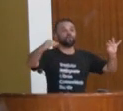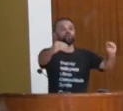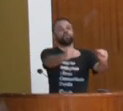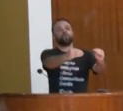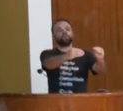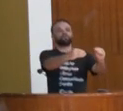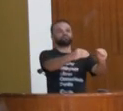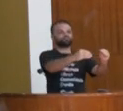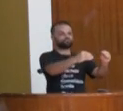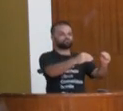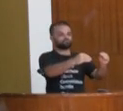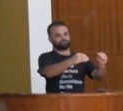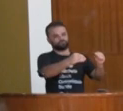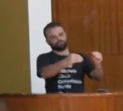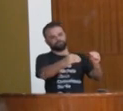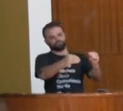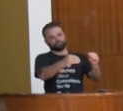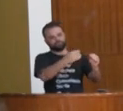administração direta e indireta